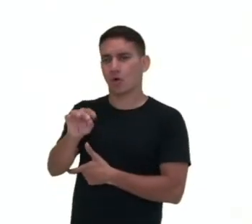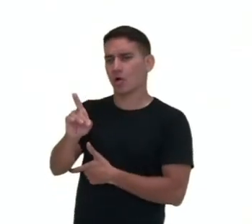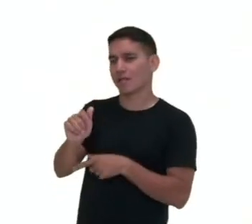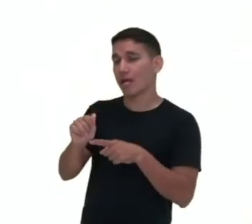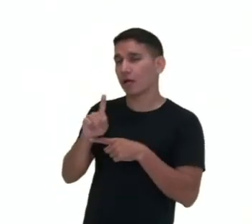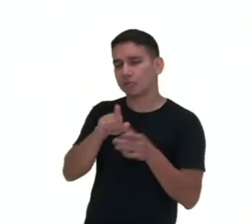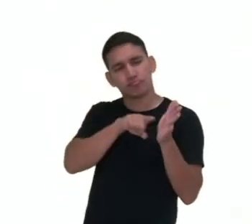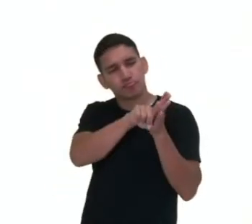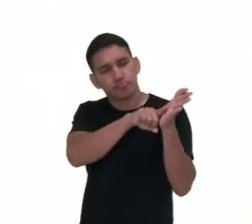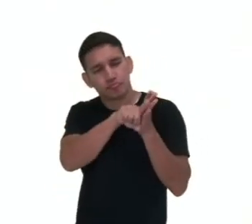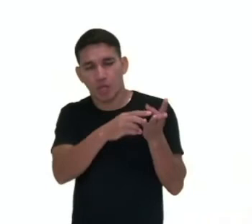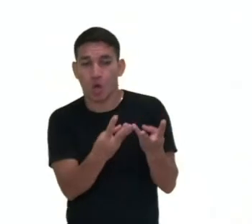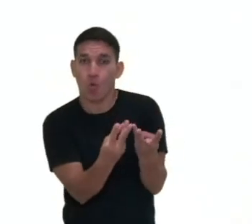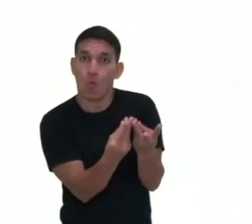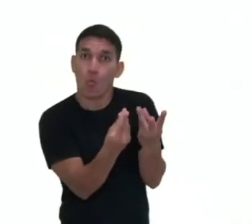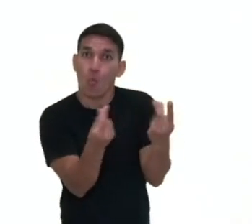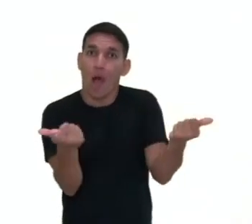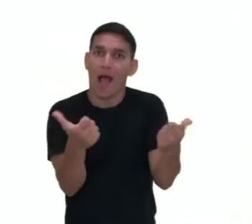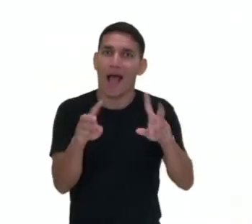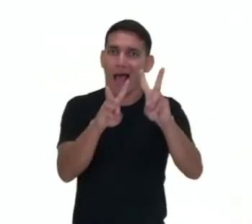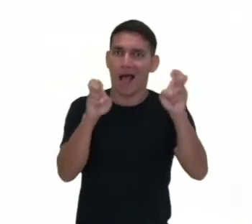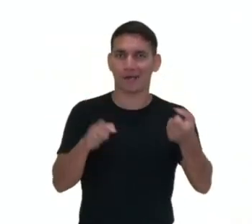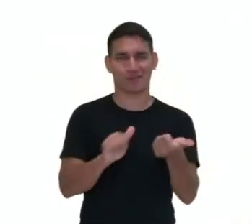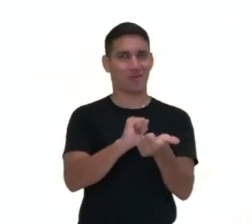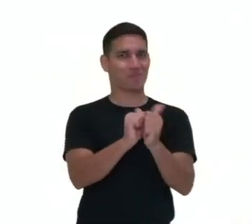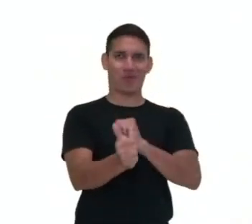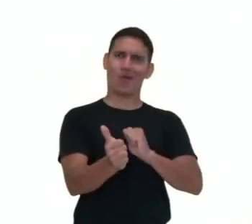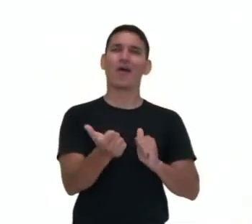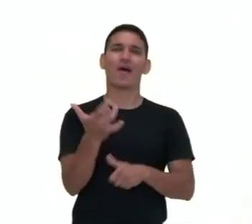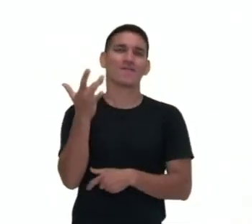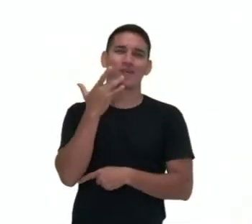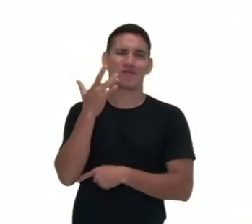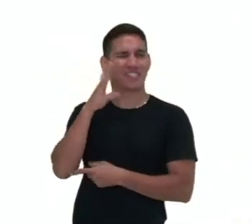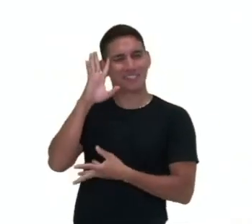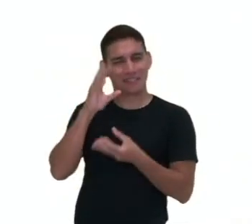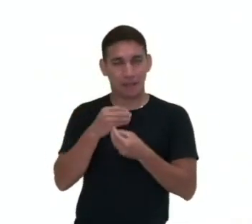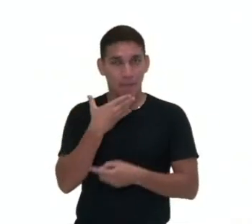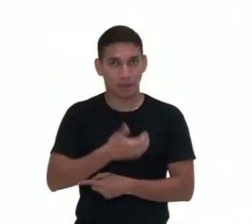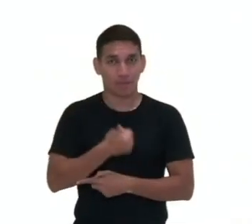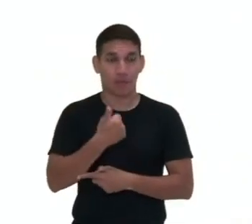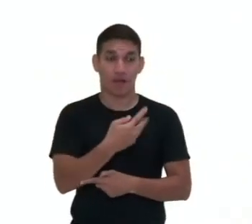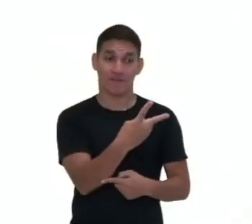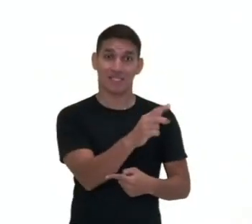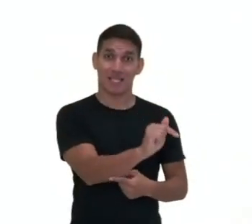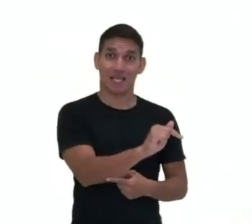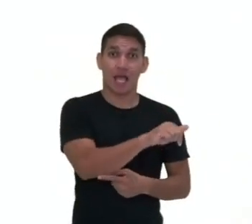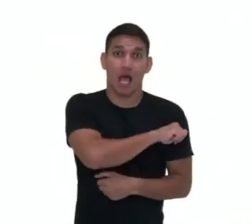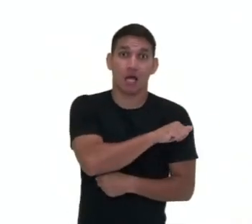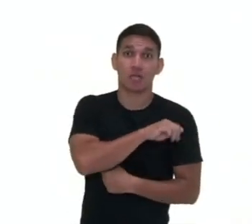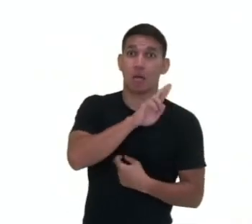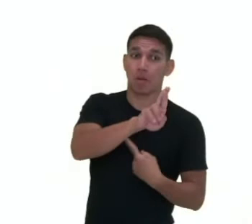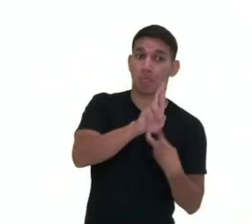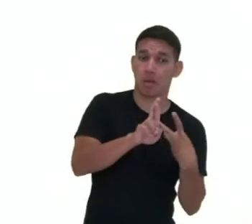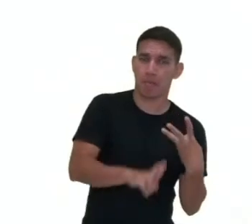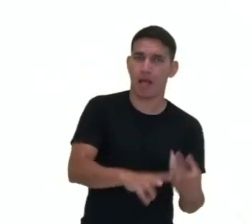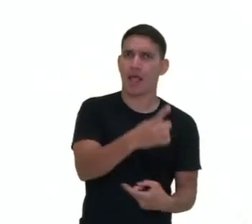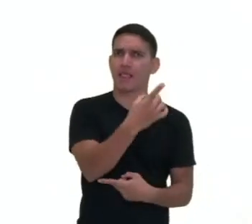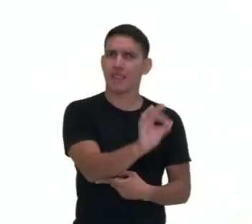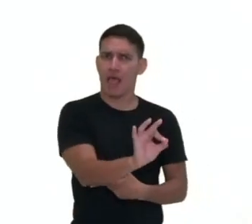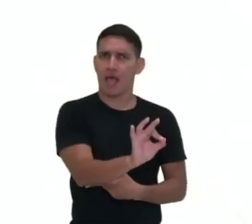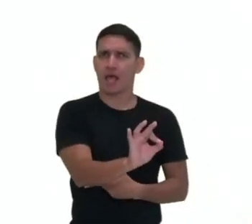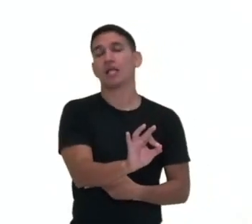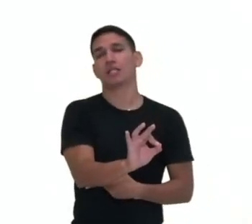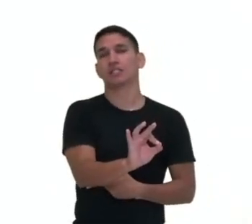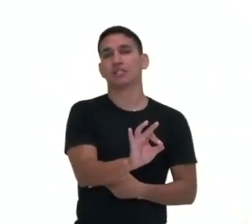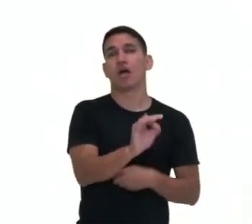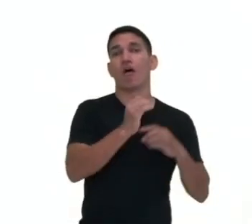numa pesquisa qualitativa sobre esportes favoritos, para a gente entender bem a moda, 27 alunos responderam: 10 futebol,